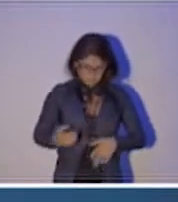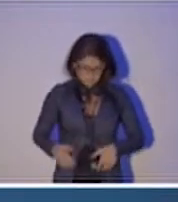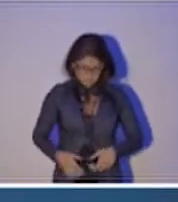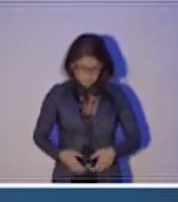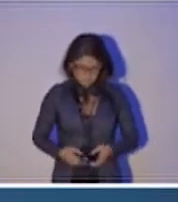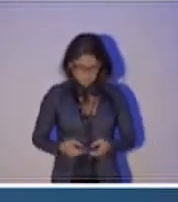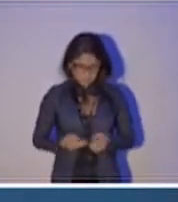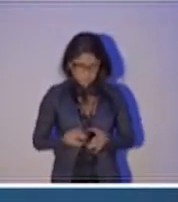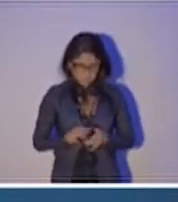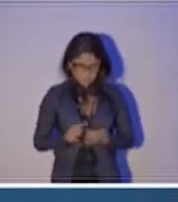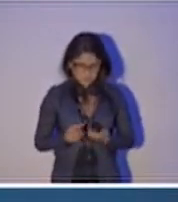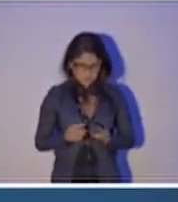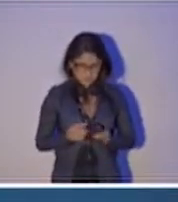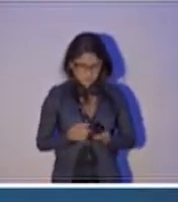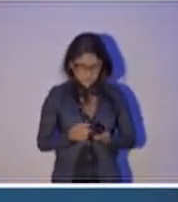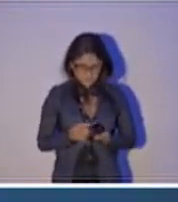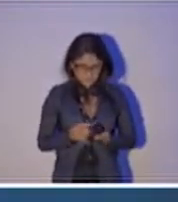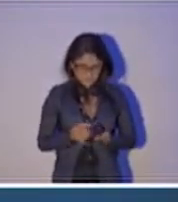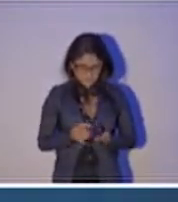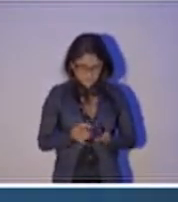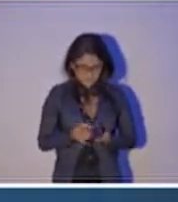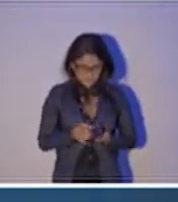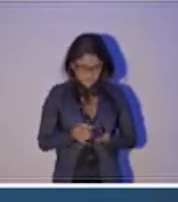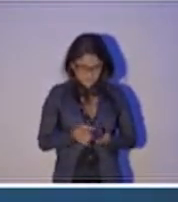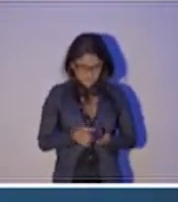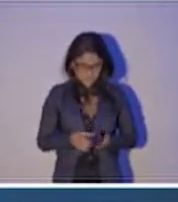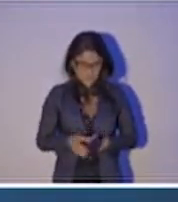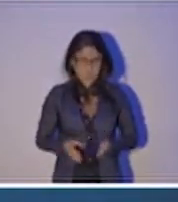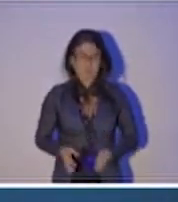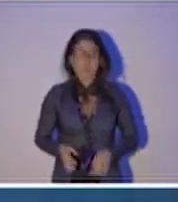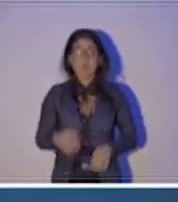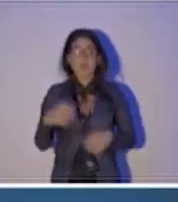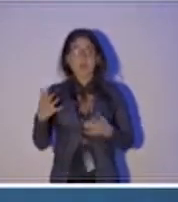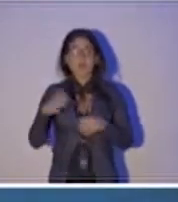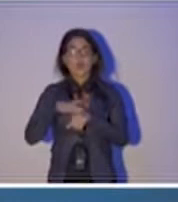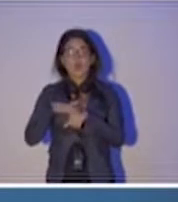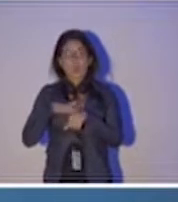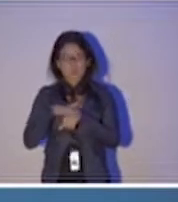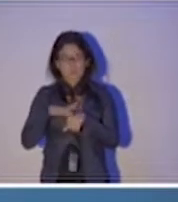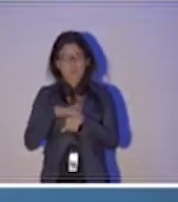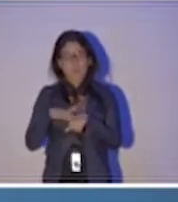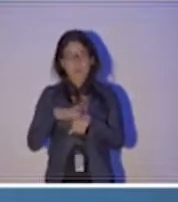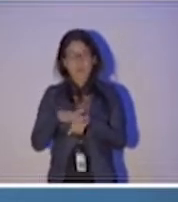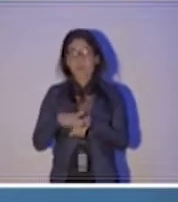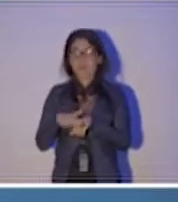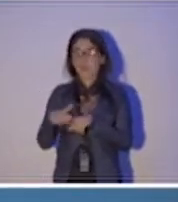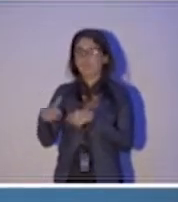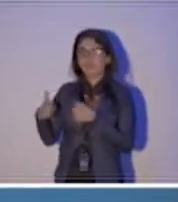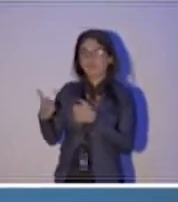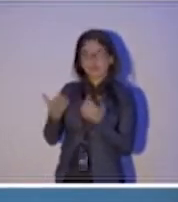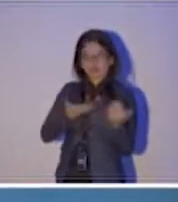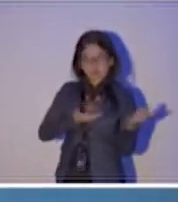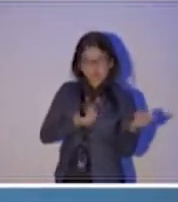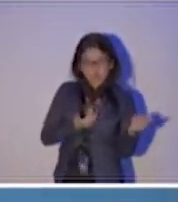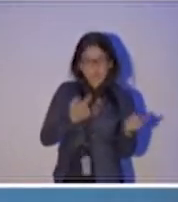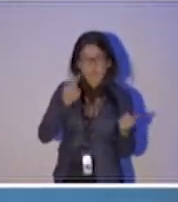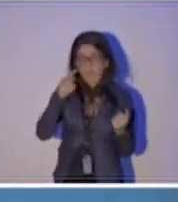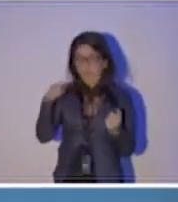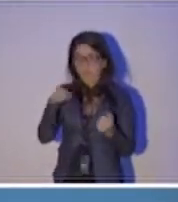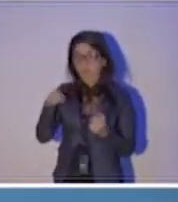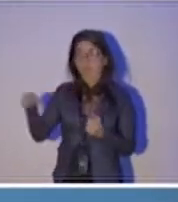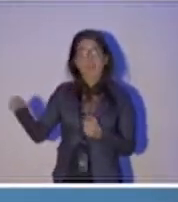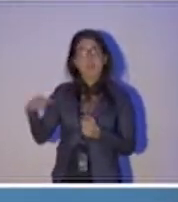quando você conversa com essa molecada e vê o tipo de reflexão que eles já são capazes de fazer sobre a própria vida, sobre a